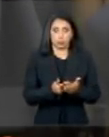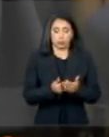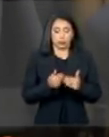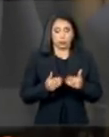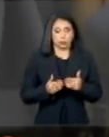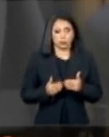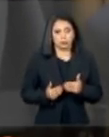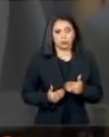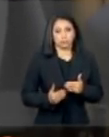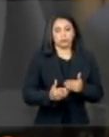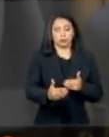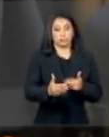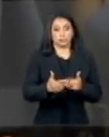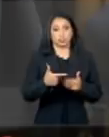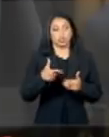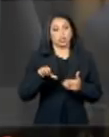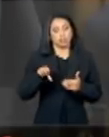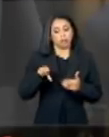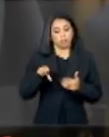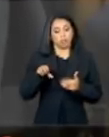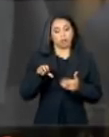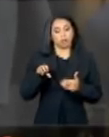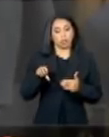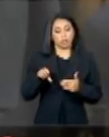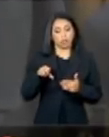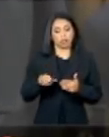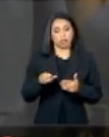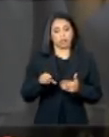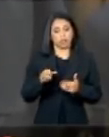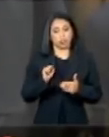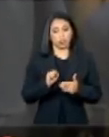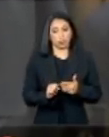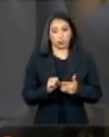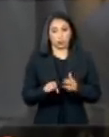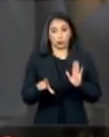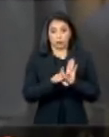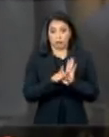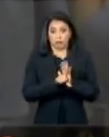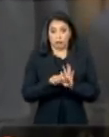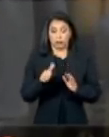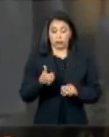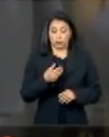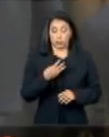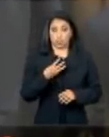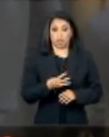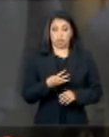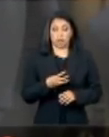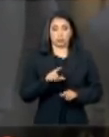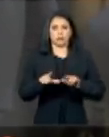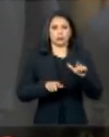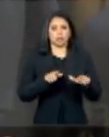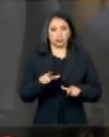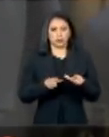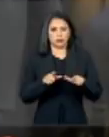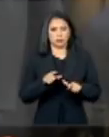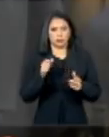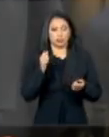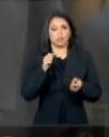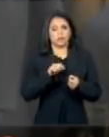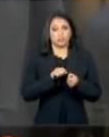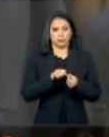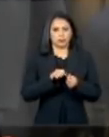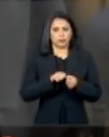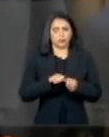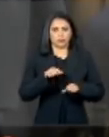20 98 um pouco mais anteriormente com as leis 93 servidores públicos contribuem para sua aposentadoria e